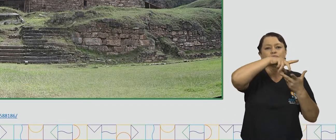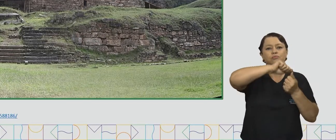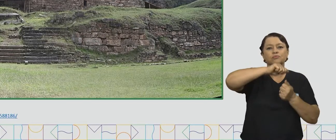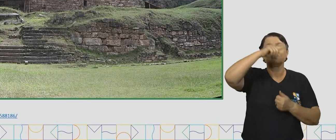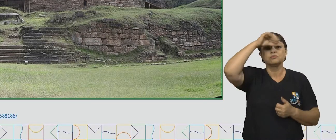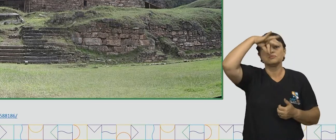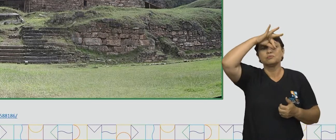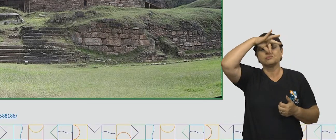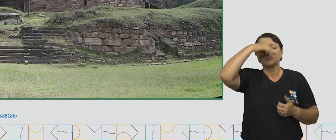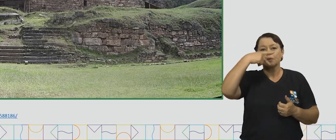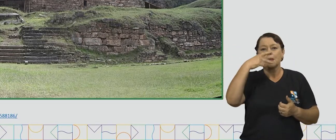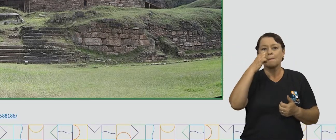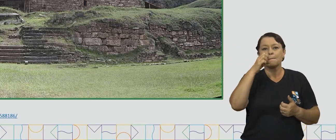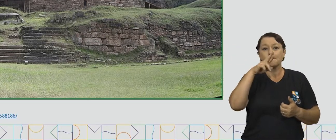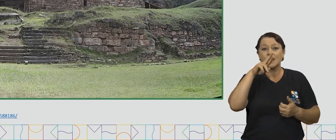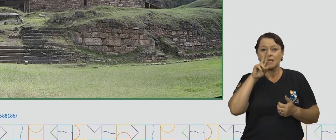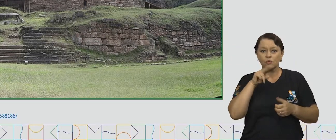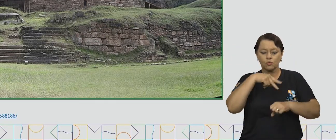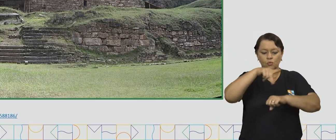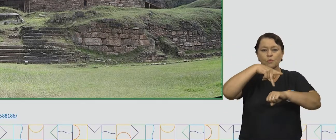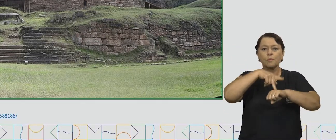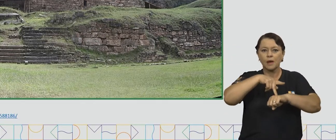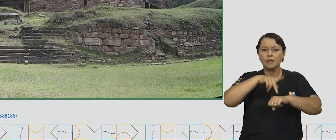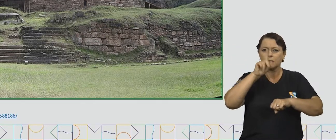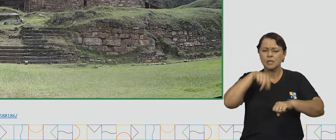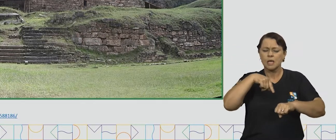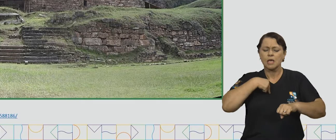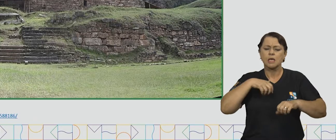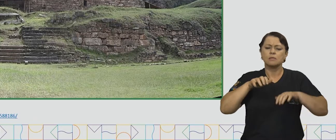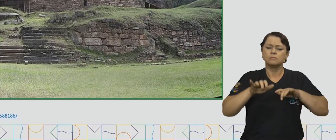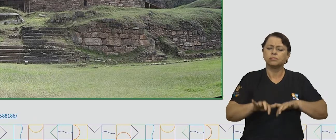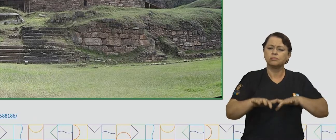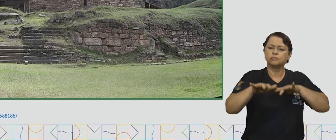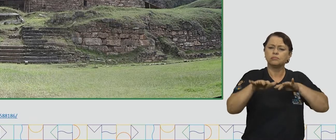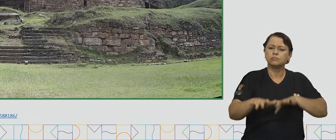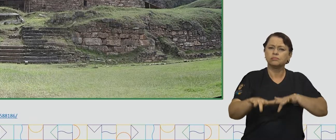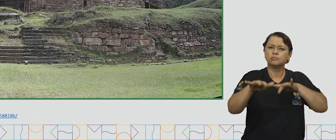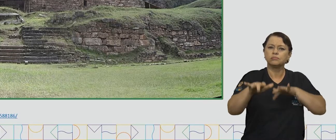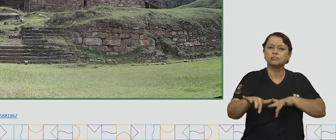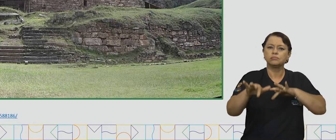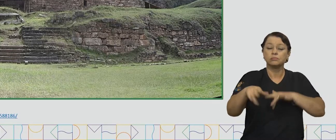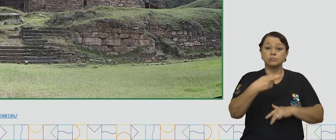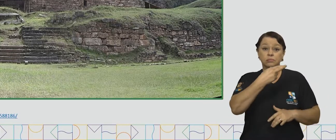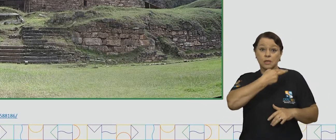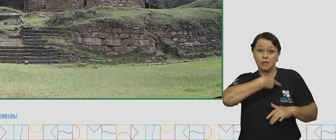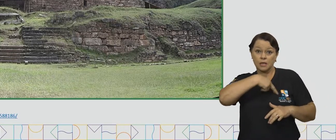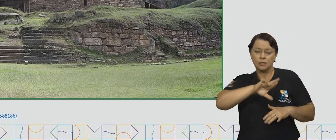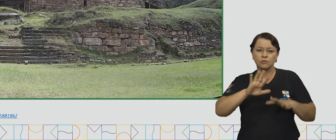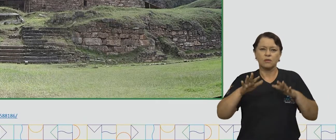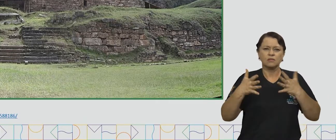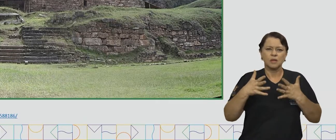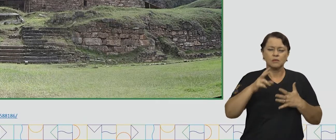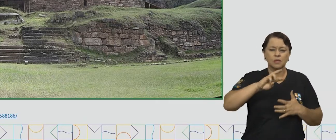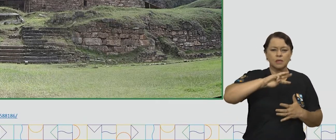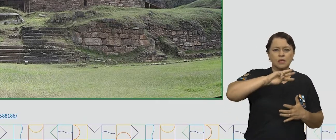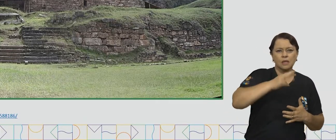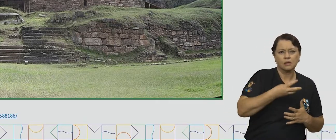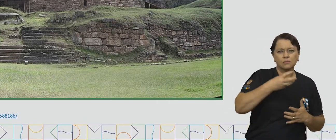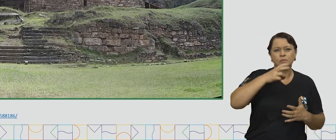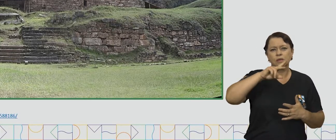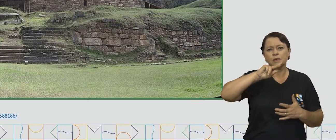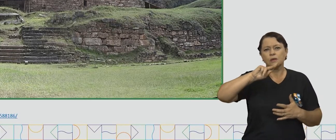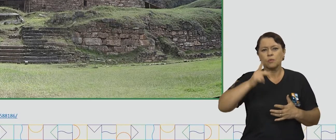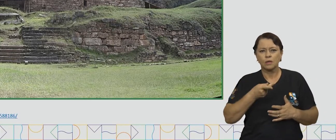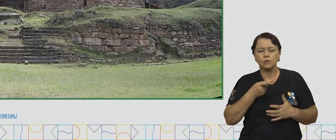local de peregrinação religiosa e centro cultural, por volta de 3.500 a 2.500 anos